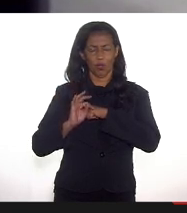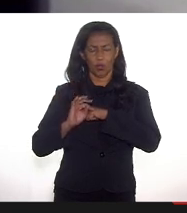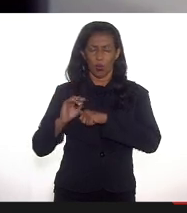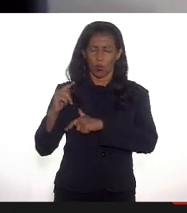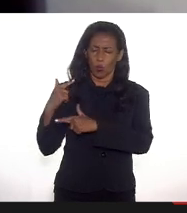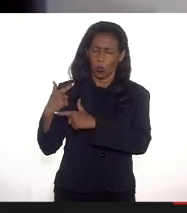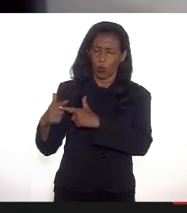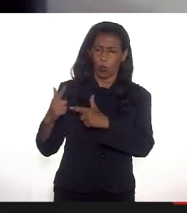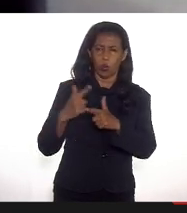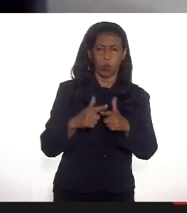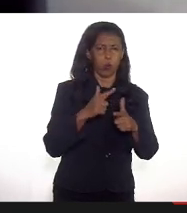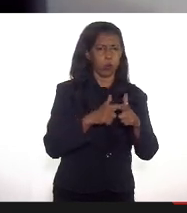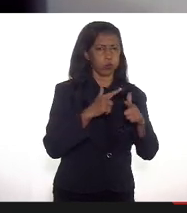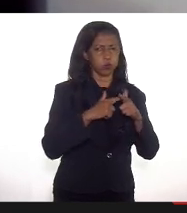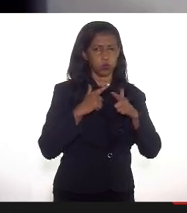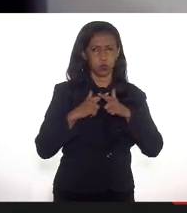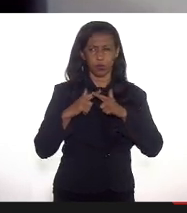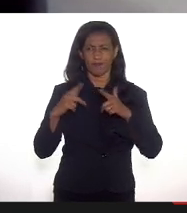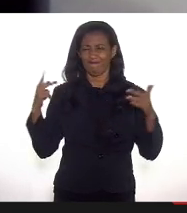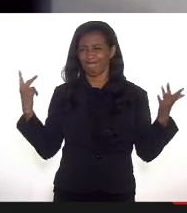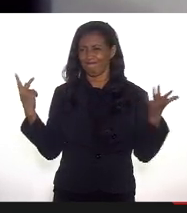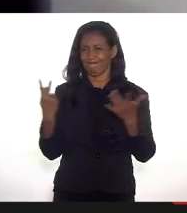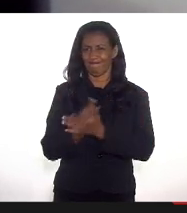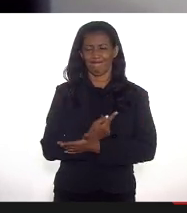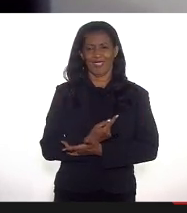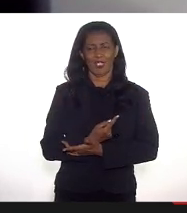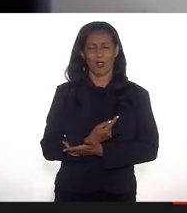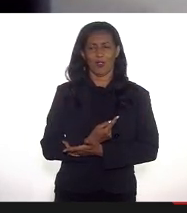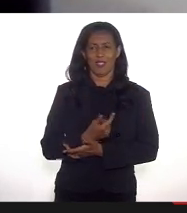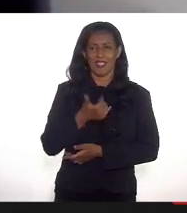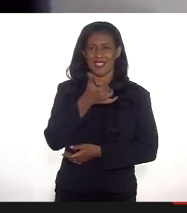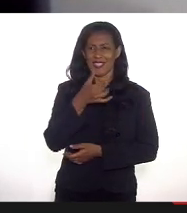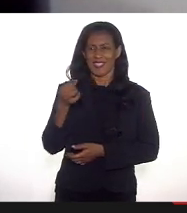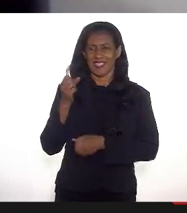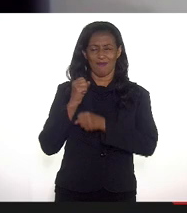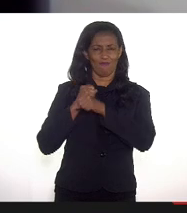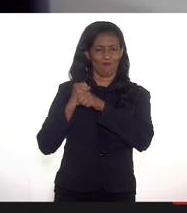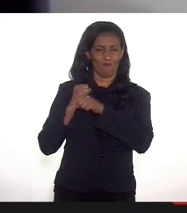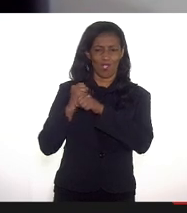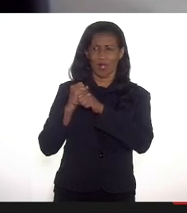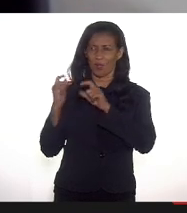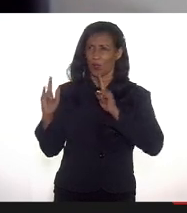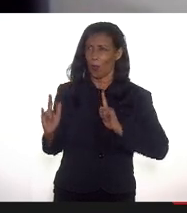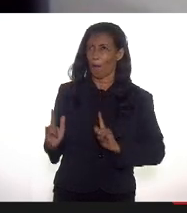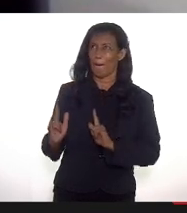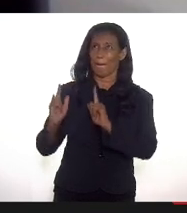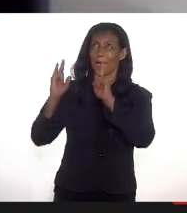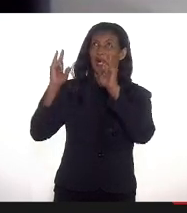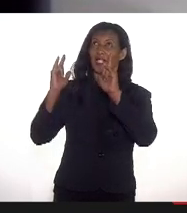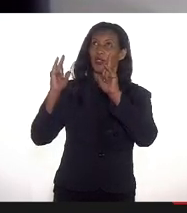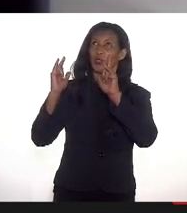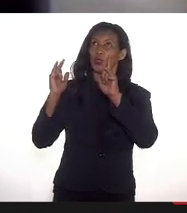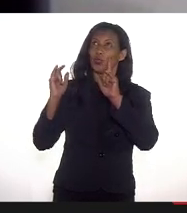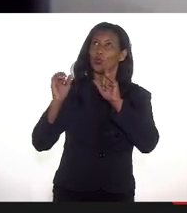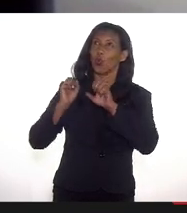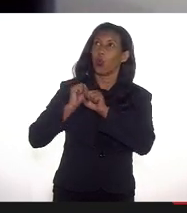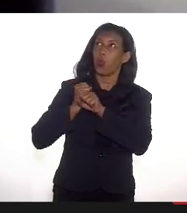escola traz de infraestrutura centenária, é um prédio que é enorme e